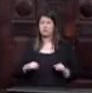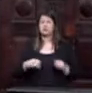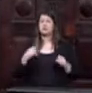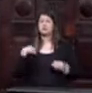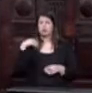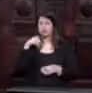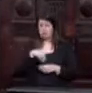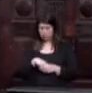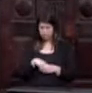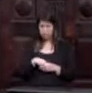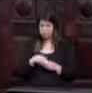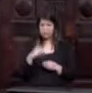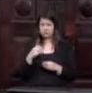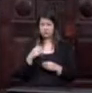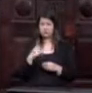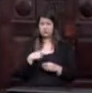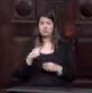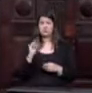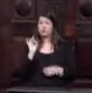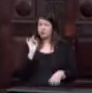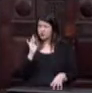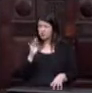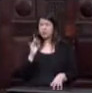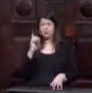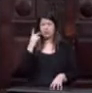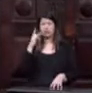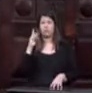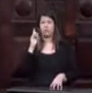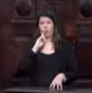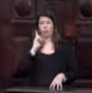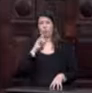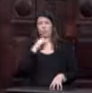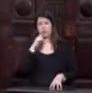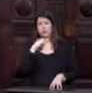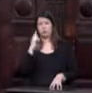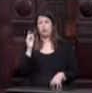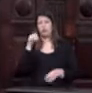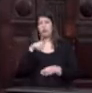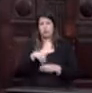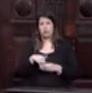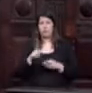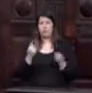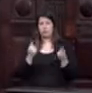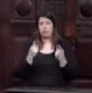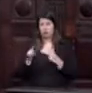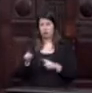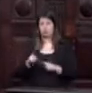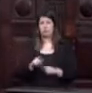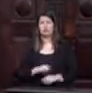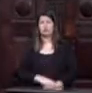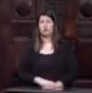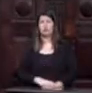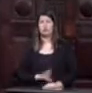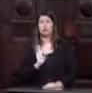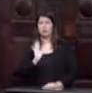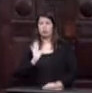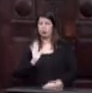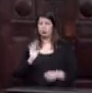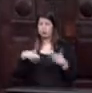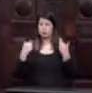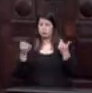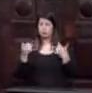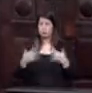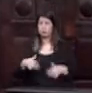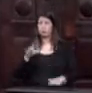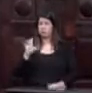me abstendo, só para que não vá para fora um voto contra teto. Agora, como muito bem disse o deputado